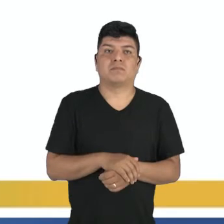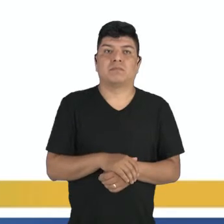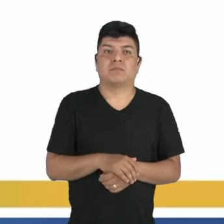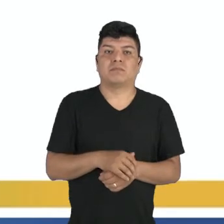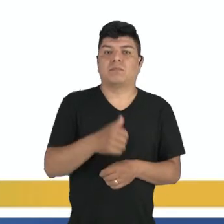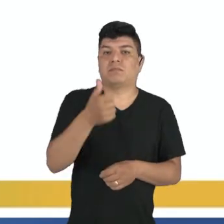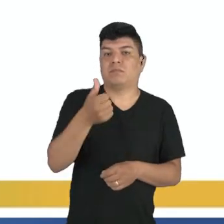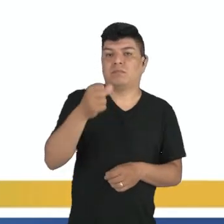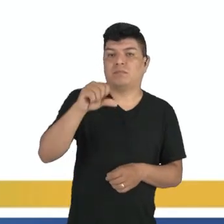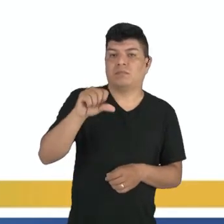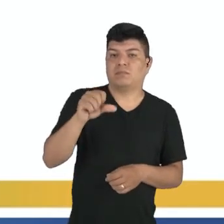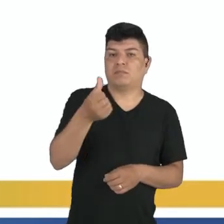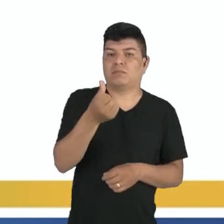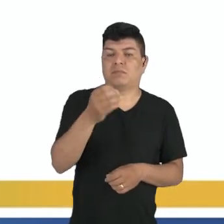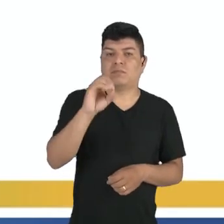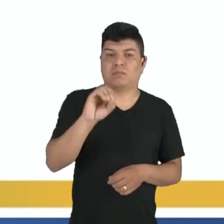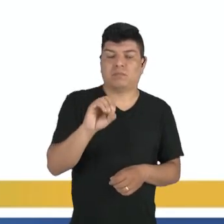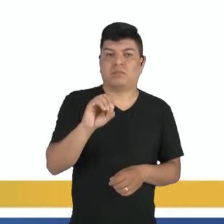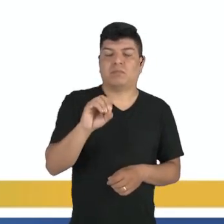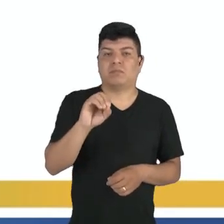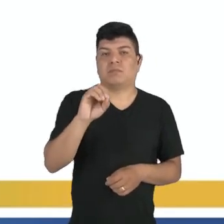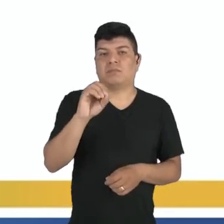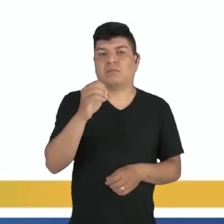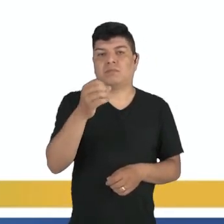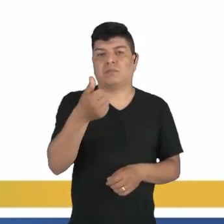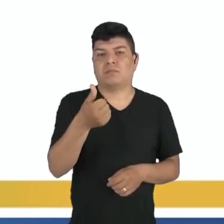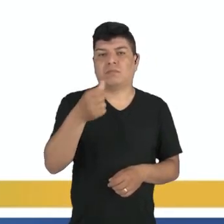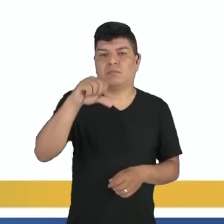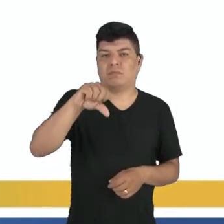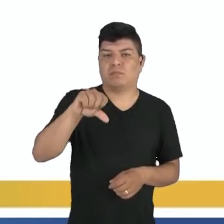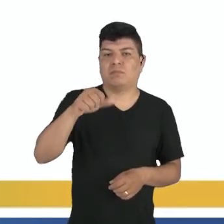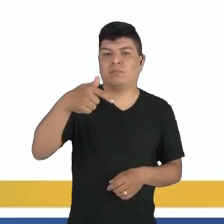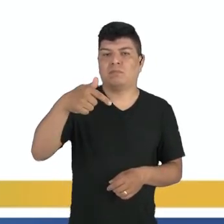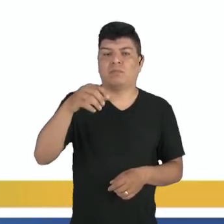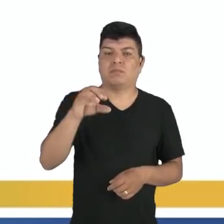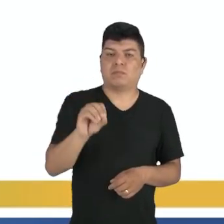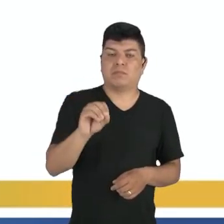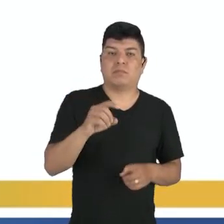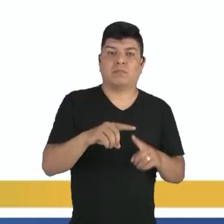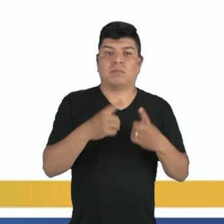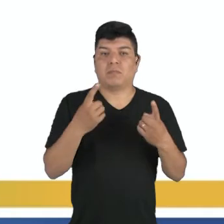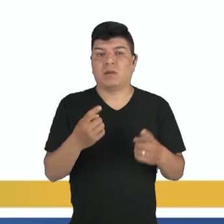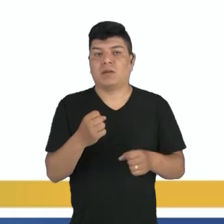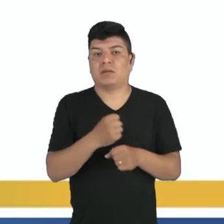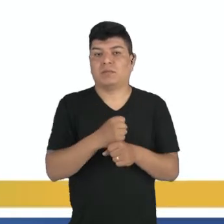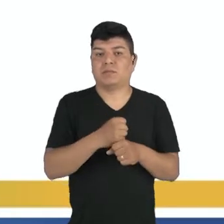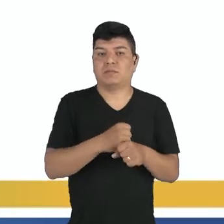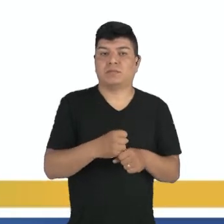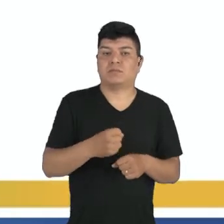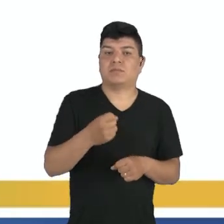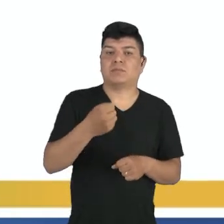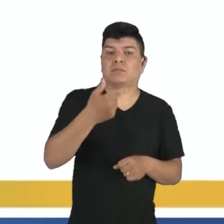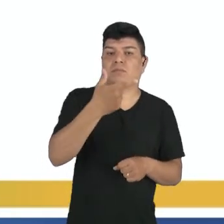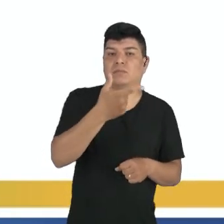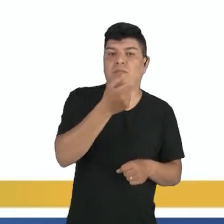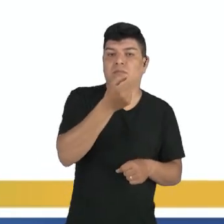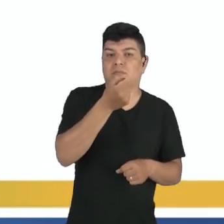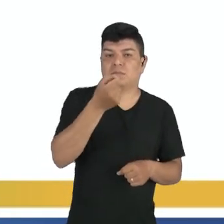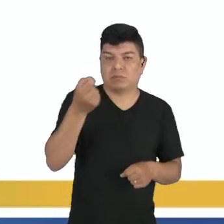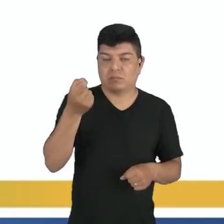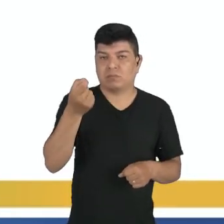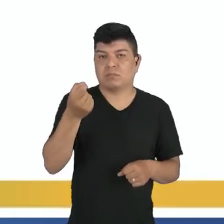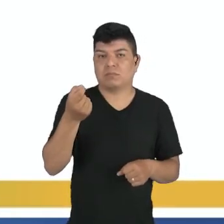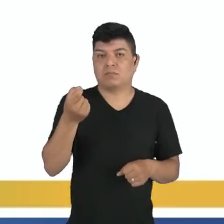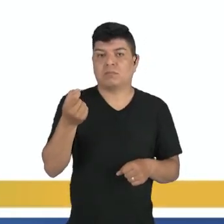anos 6870 aí um pouco mais de dois por cento mas nos anos 2000 mesmo assim não ficou